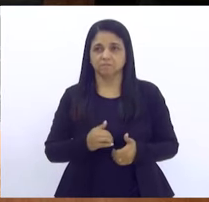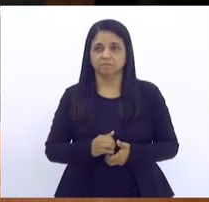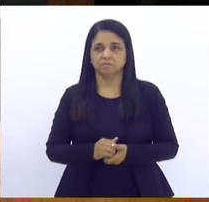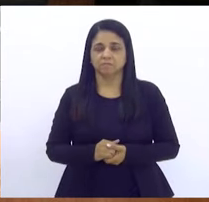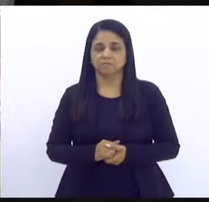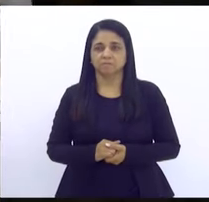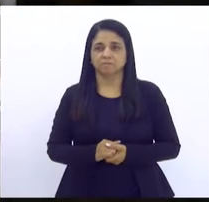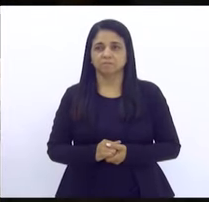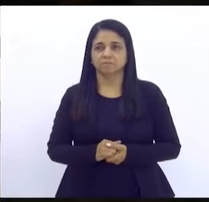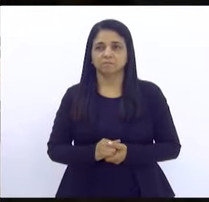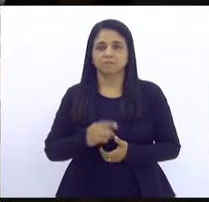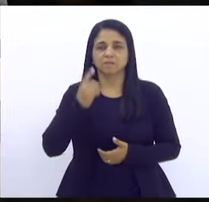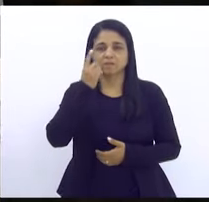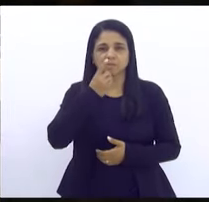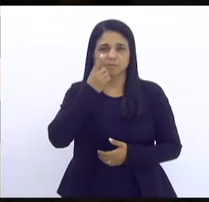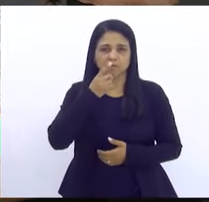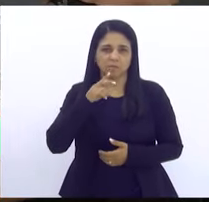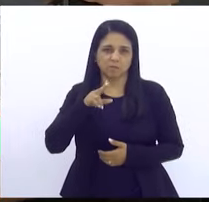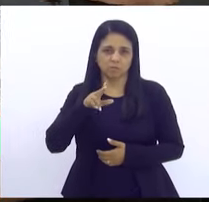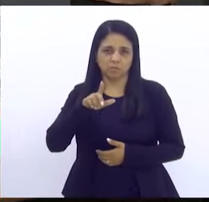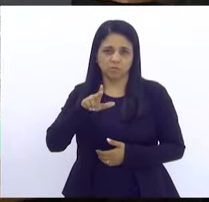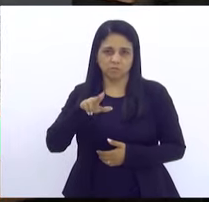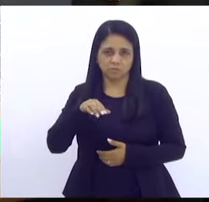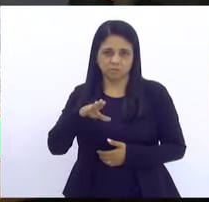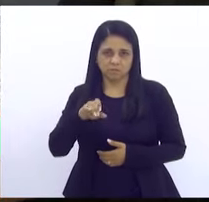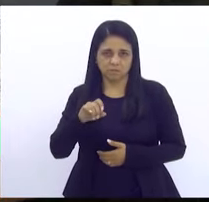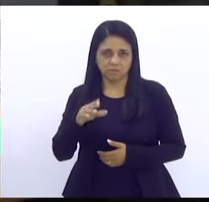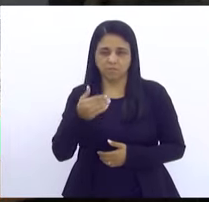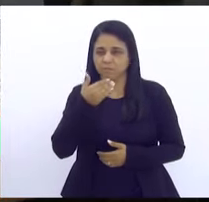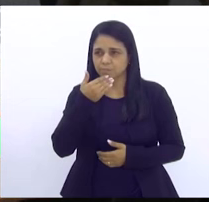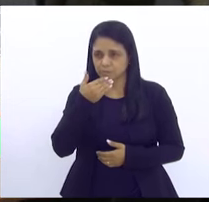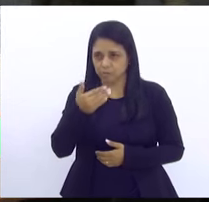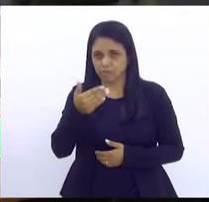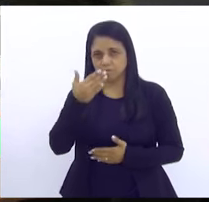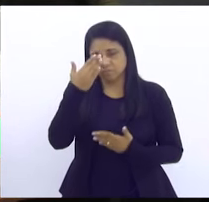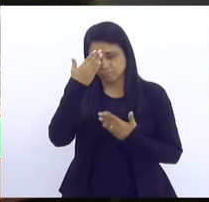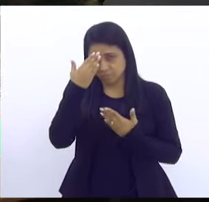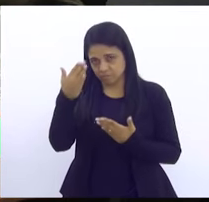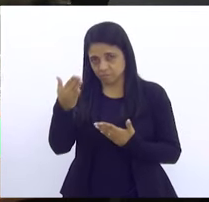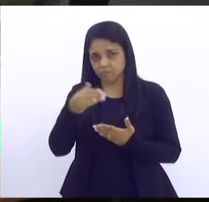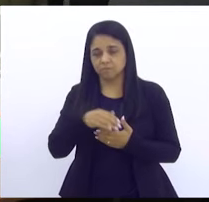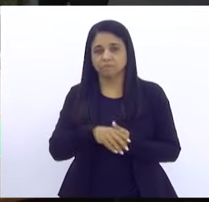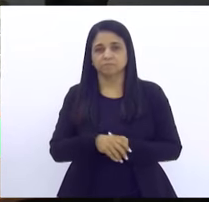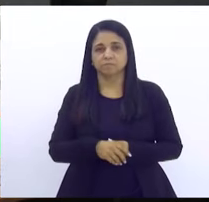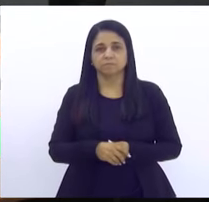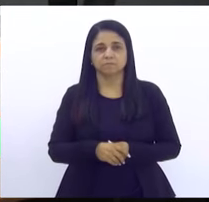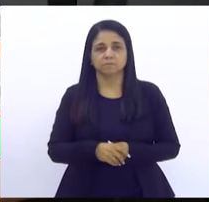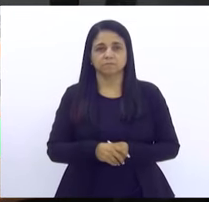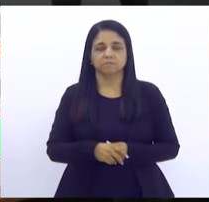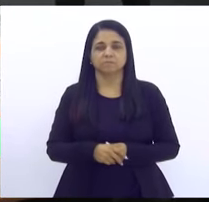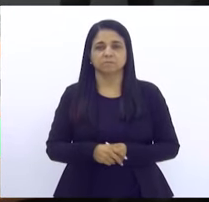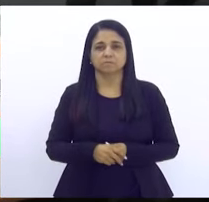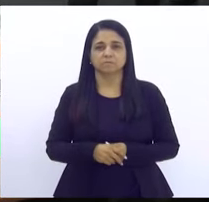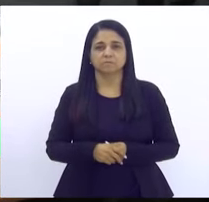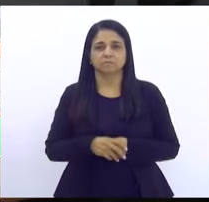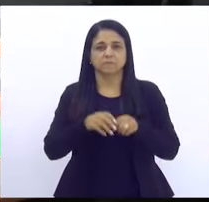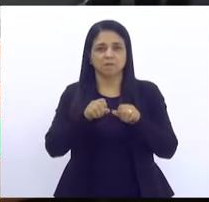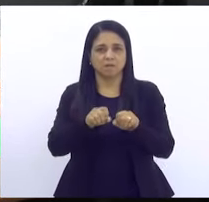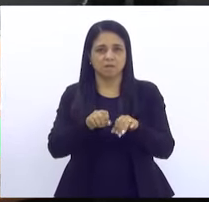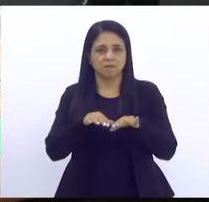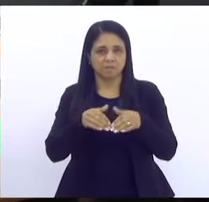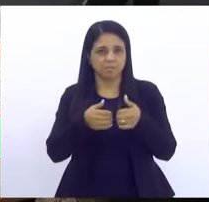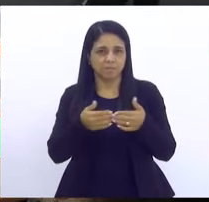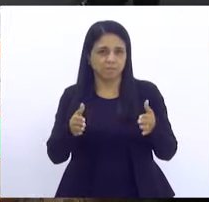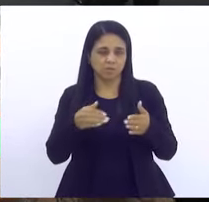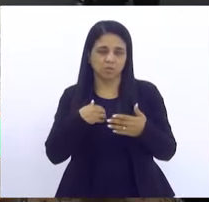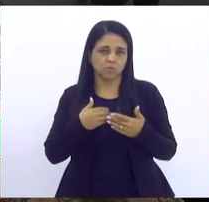Obrigada, deputada Lucinha, por trazer. Eu pediria que fosse breve para que a gente... Eu não, nem abri a sessão, mas nem